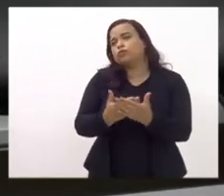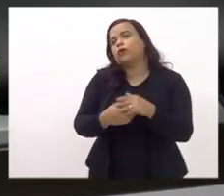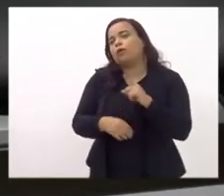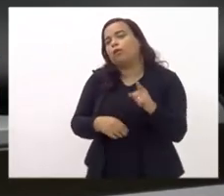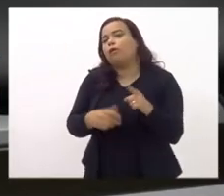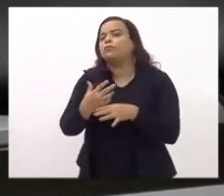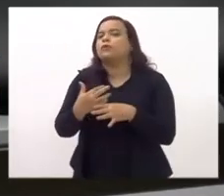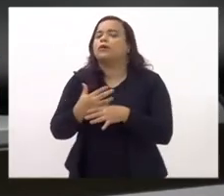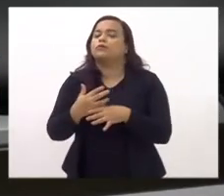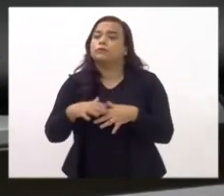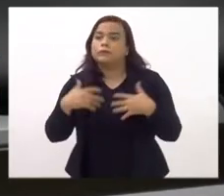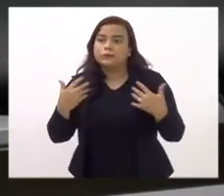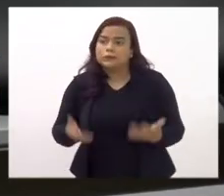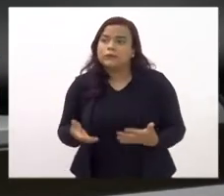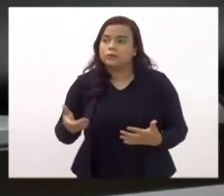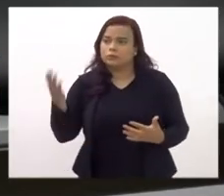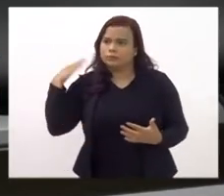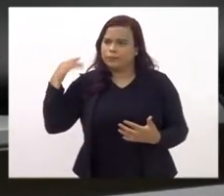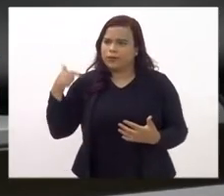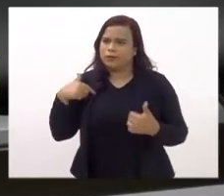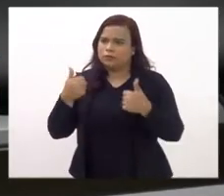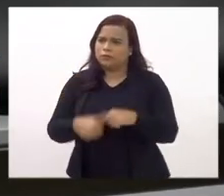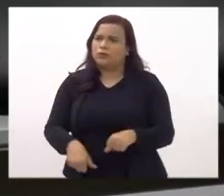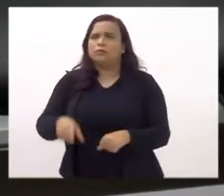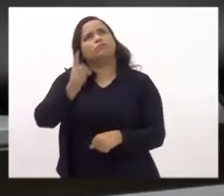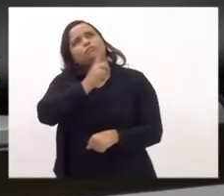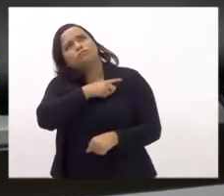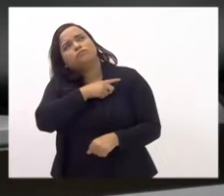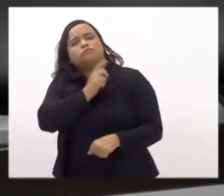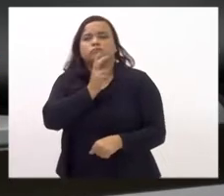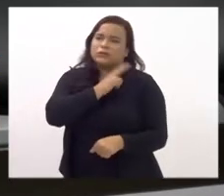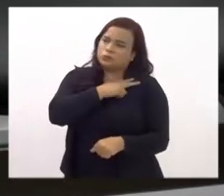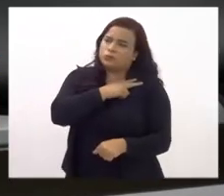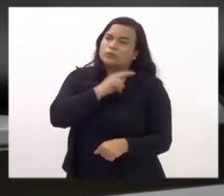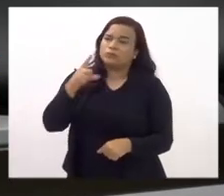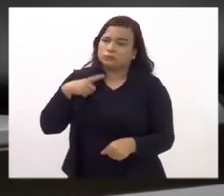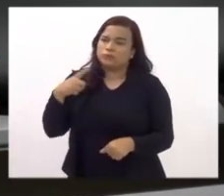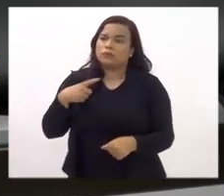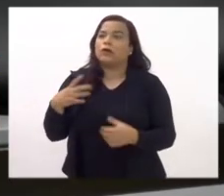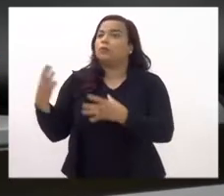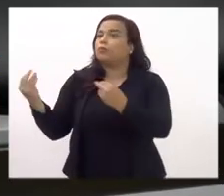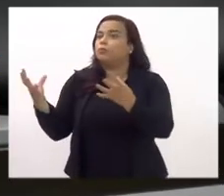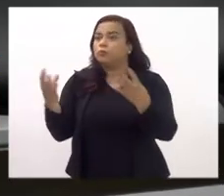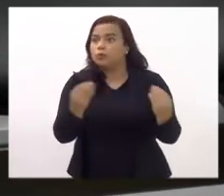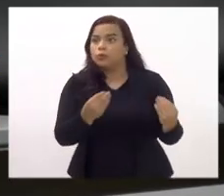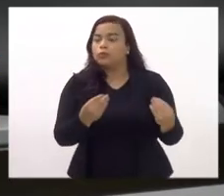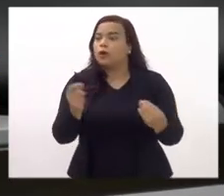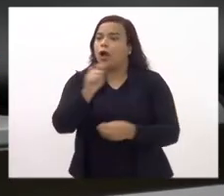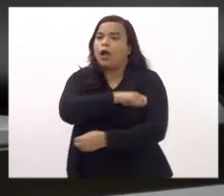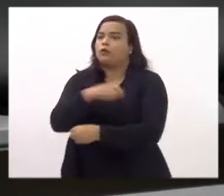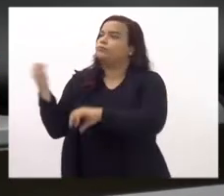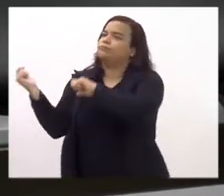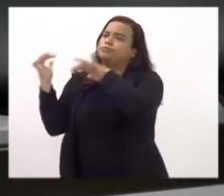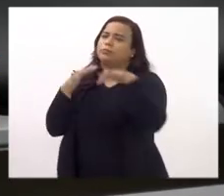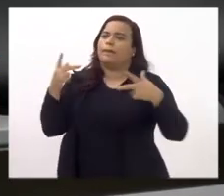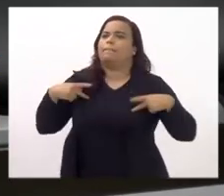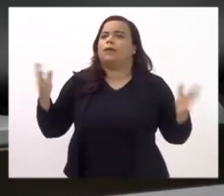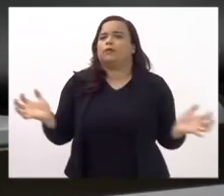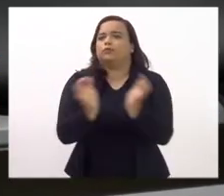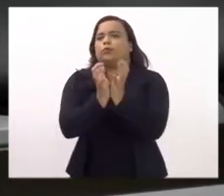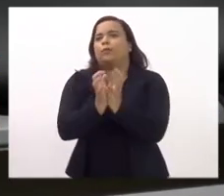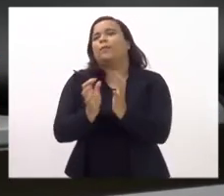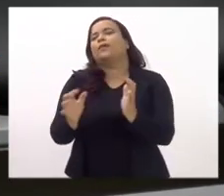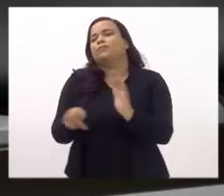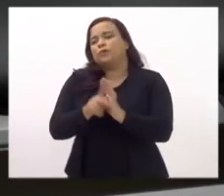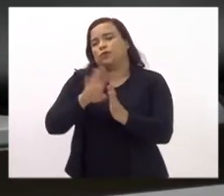quando eu estava no segundo, primeiro ano ali, muitos estudantes vieram de São João da Barra para a minha turma para minha